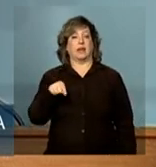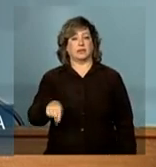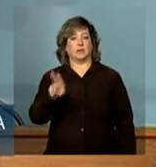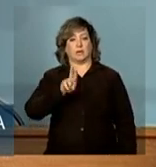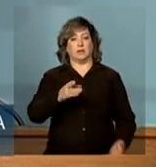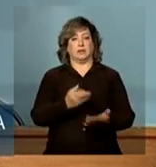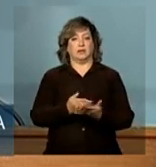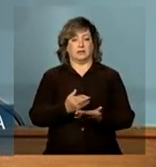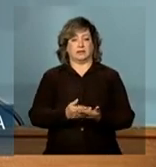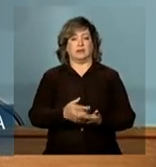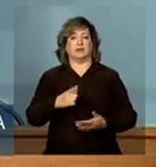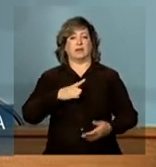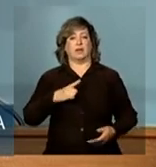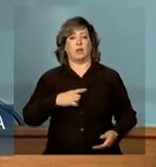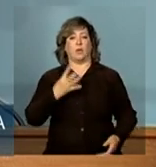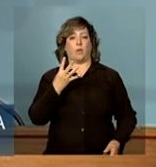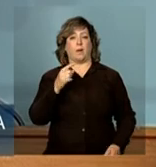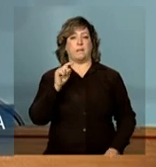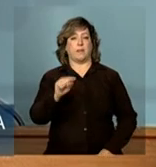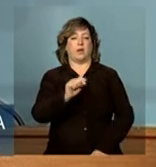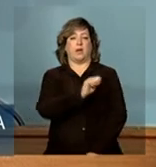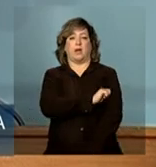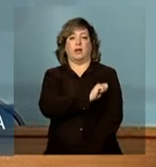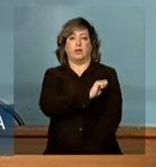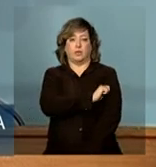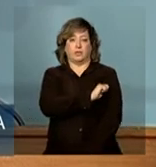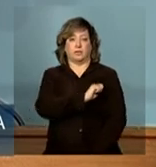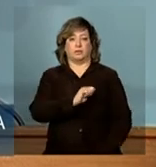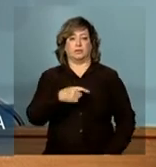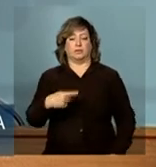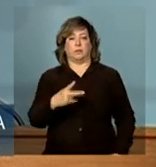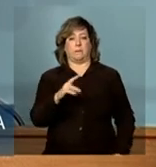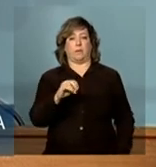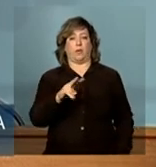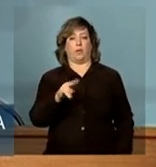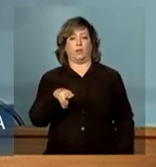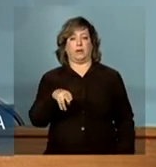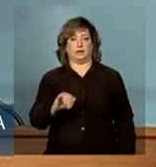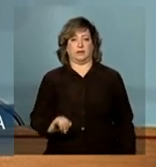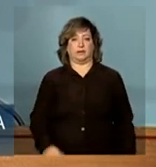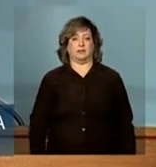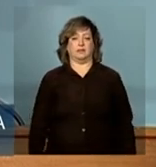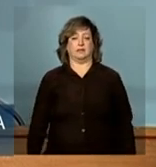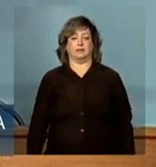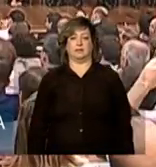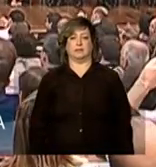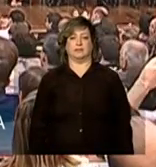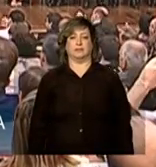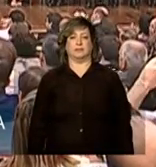tem 4 mil alunos do ProUni.